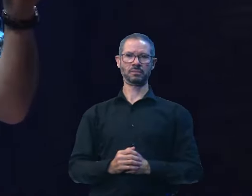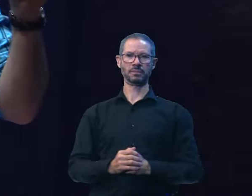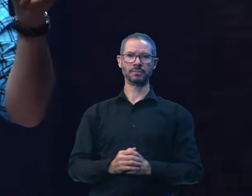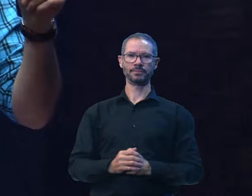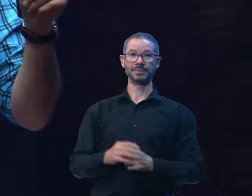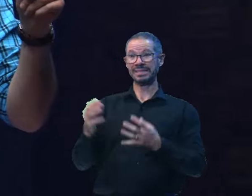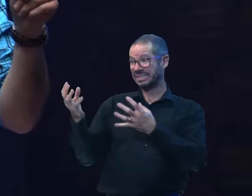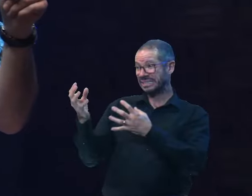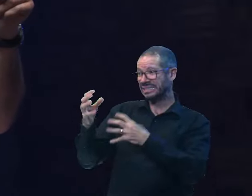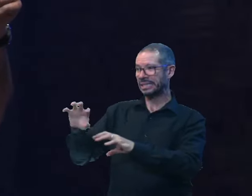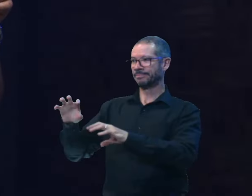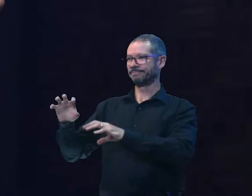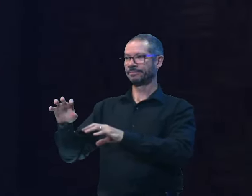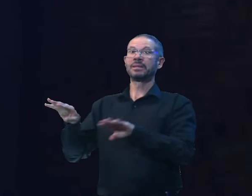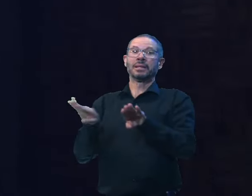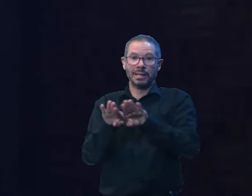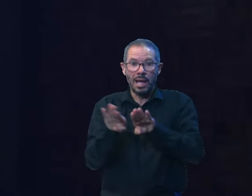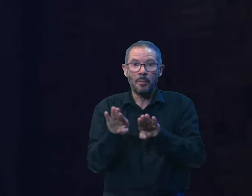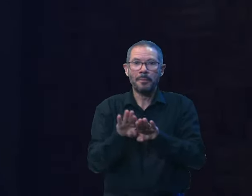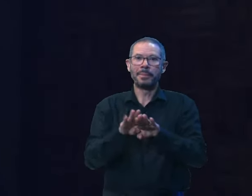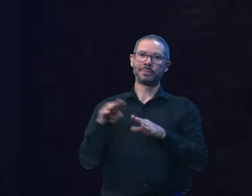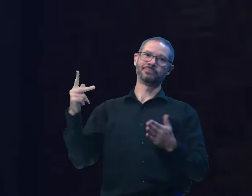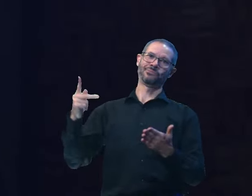Sem querer também machuca.